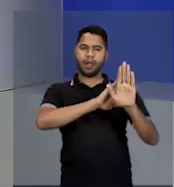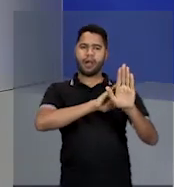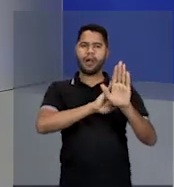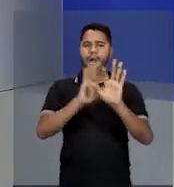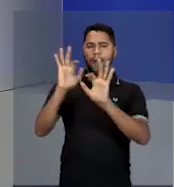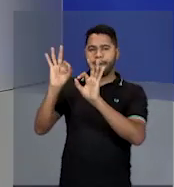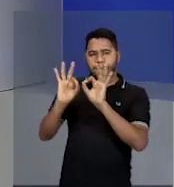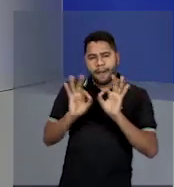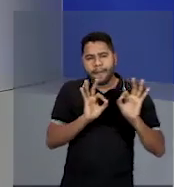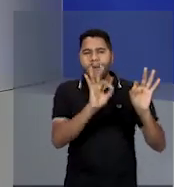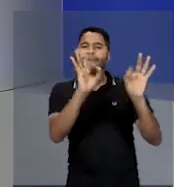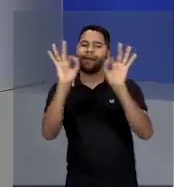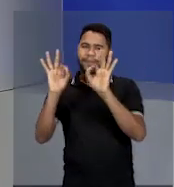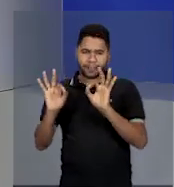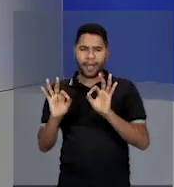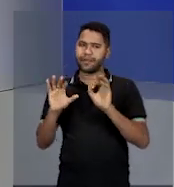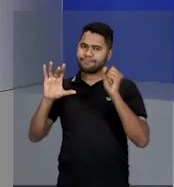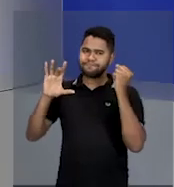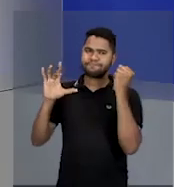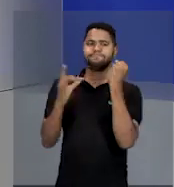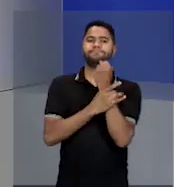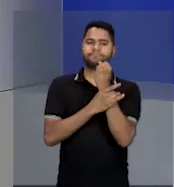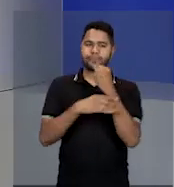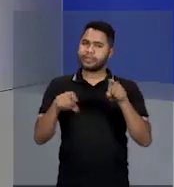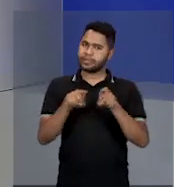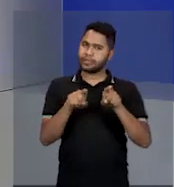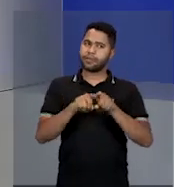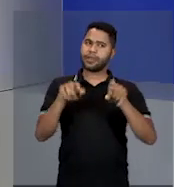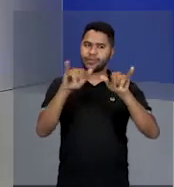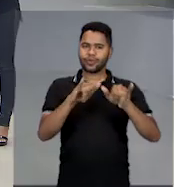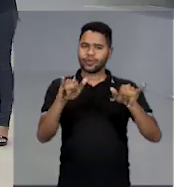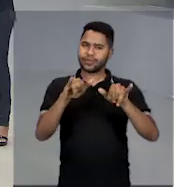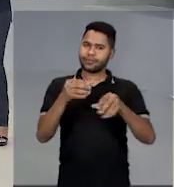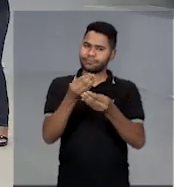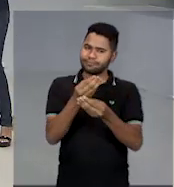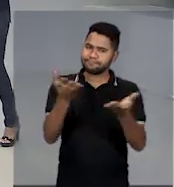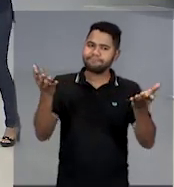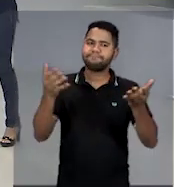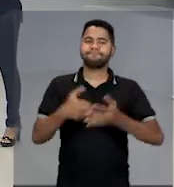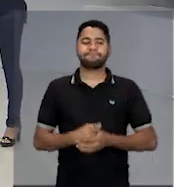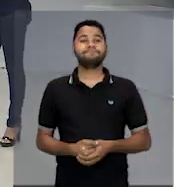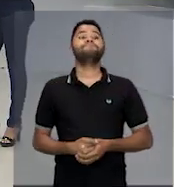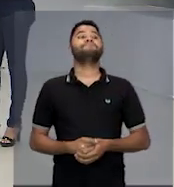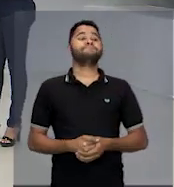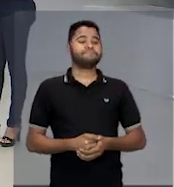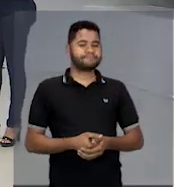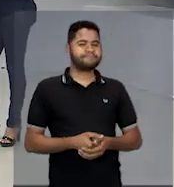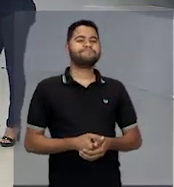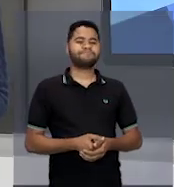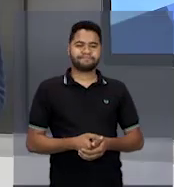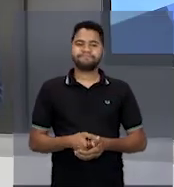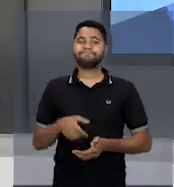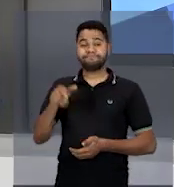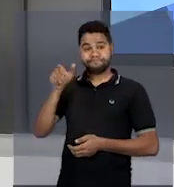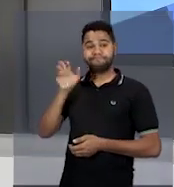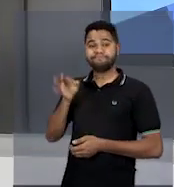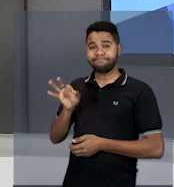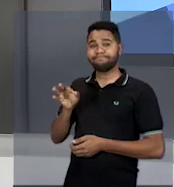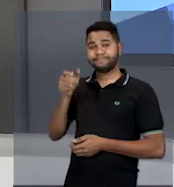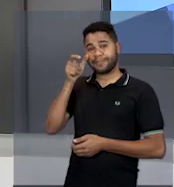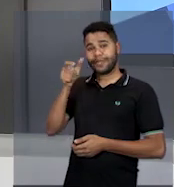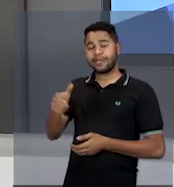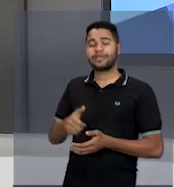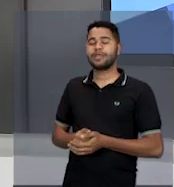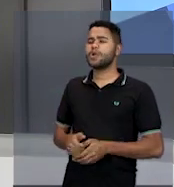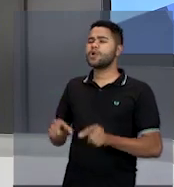do nosso fazer jornalístico que garante, inclusive, que as notícias cheguem até você. Ah, interessante, né, gente? Aline,